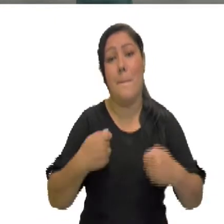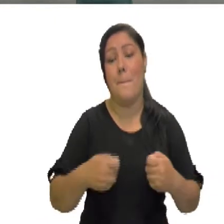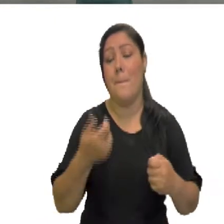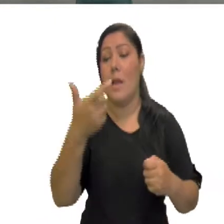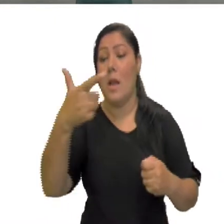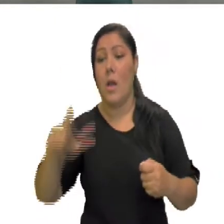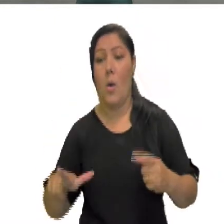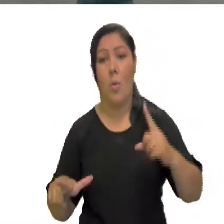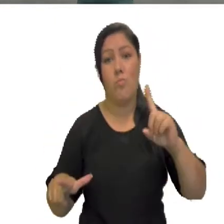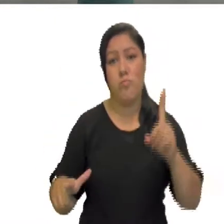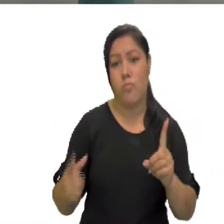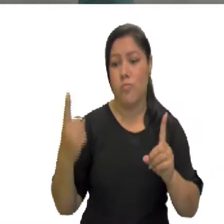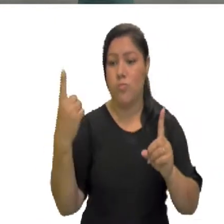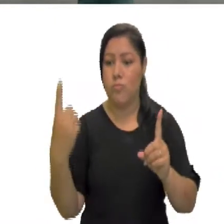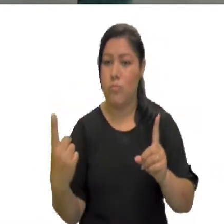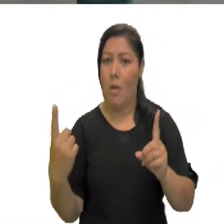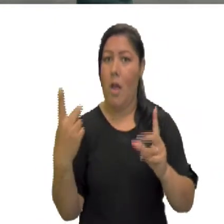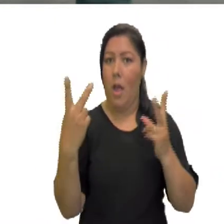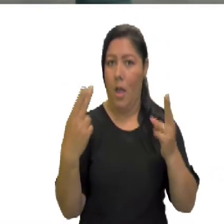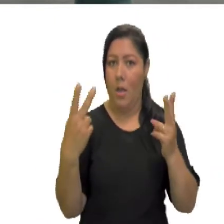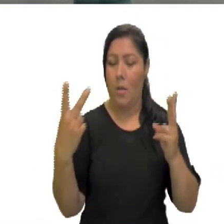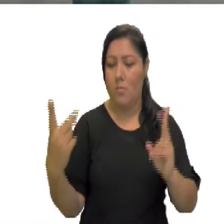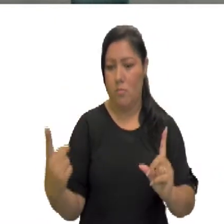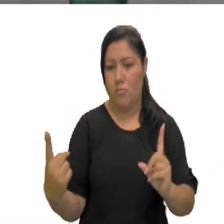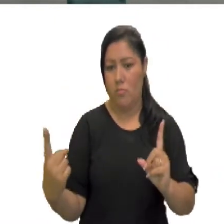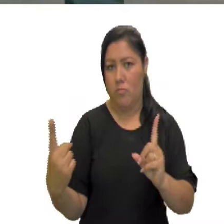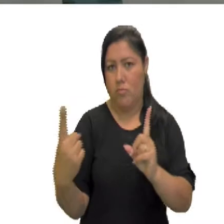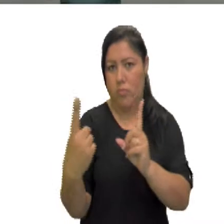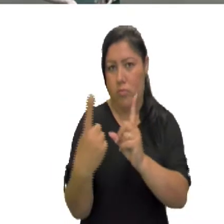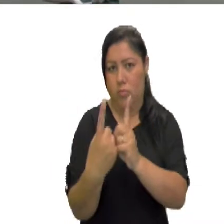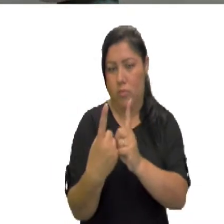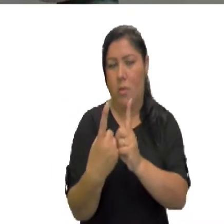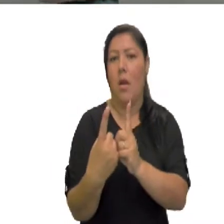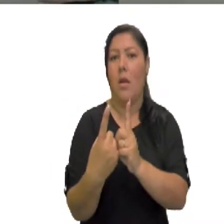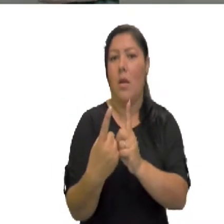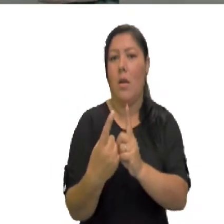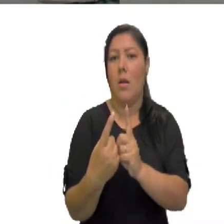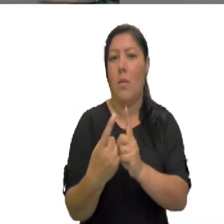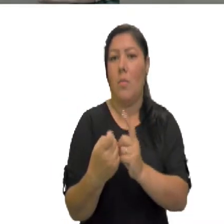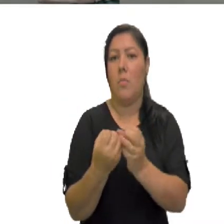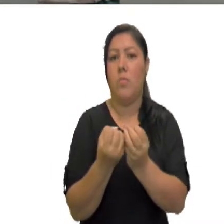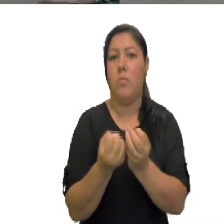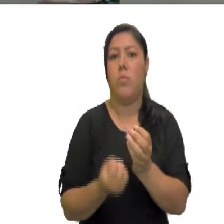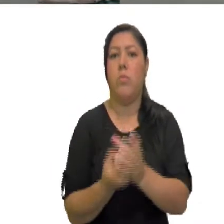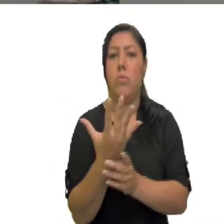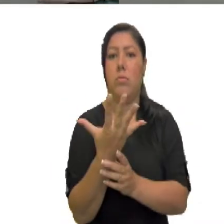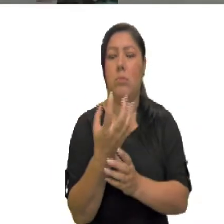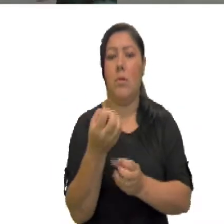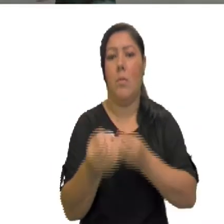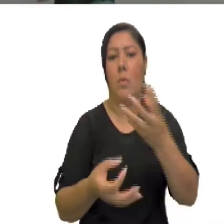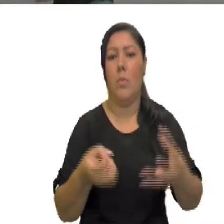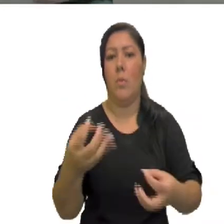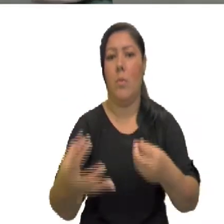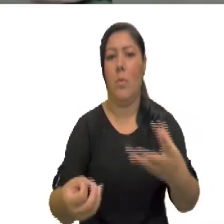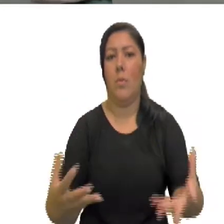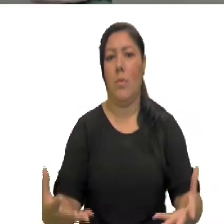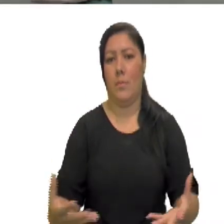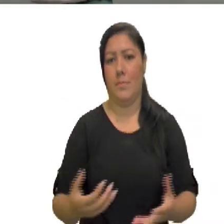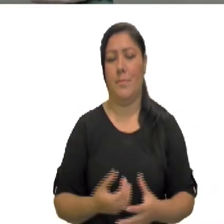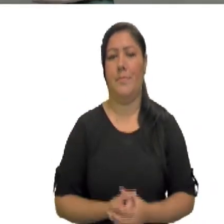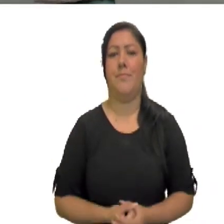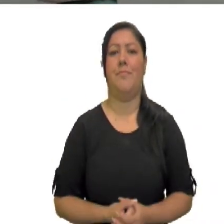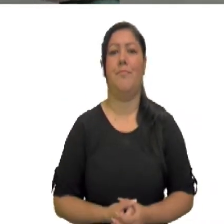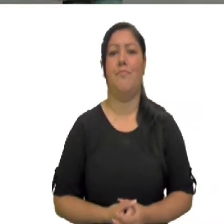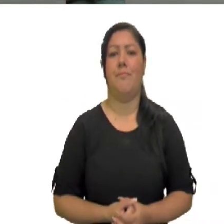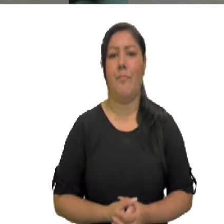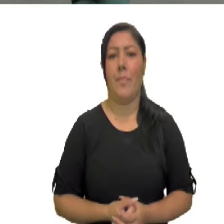de outro ser igual a ele para conseguir multiplicar a sua espécie. Ele tem presença